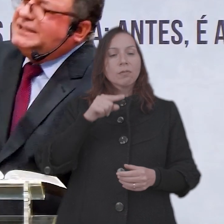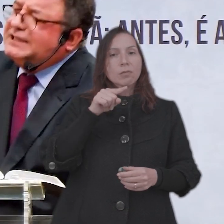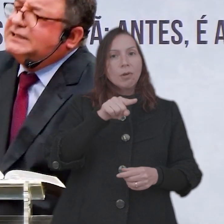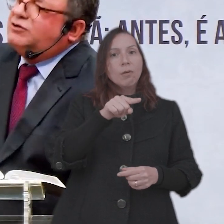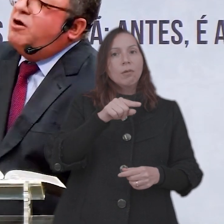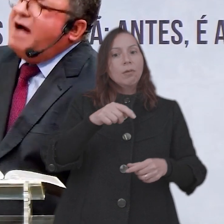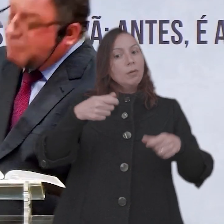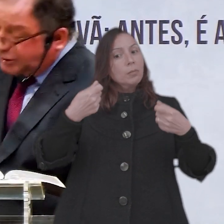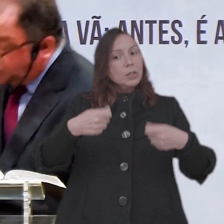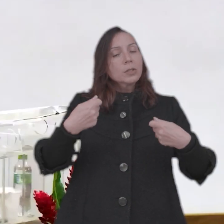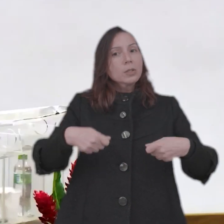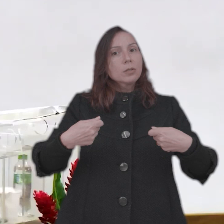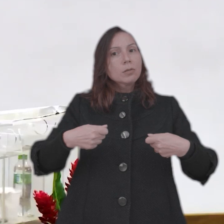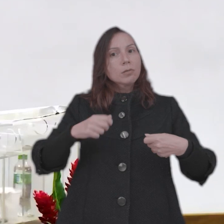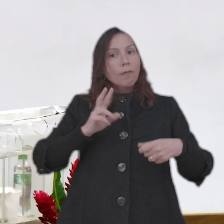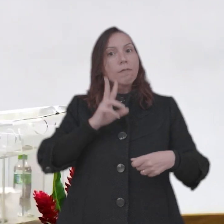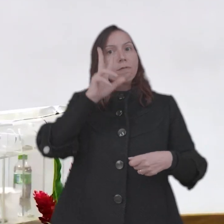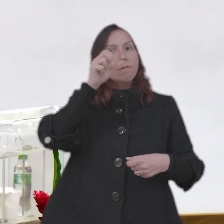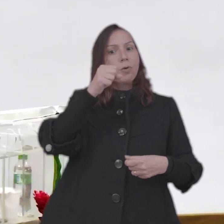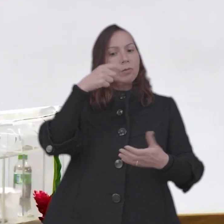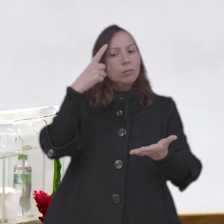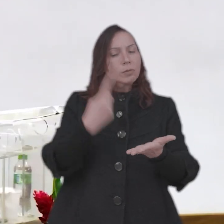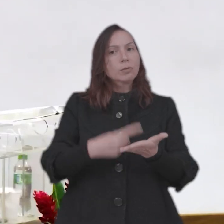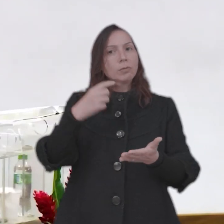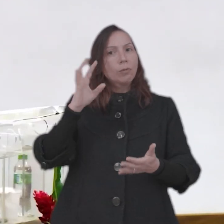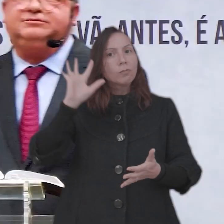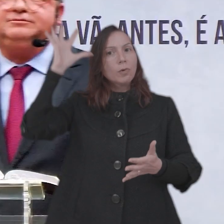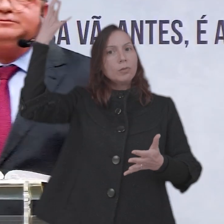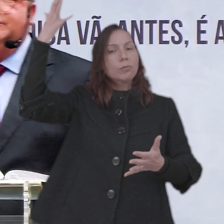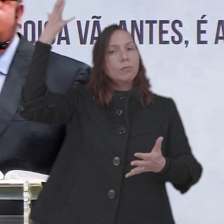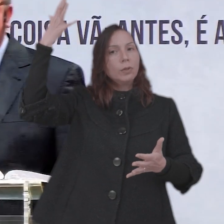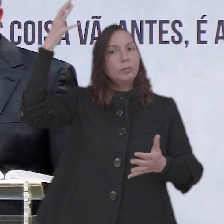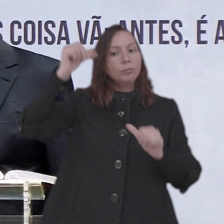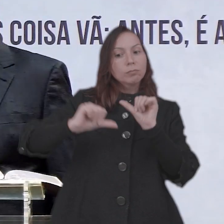Você precisa tomar uma atitude, uma decisão.